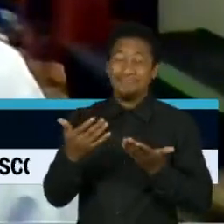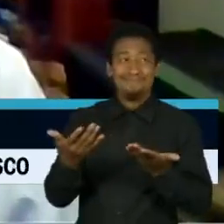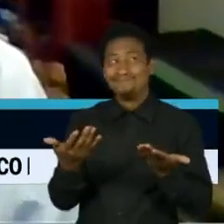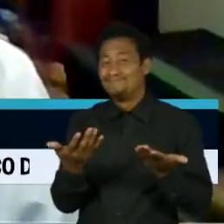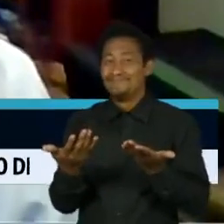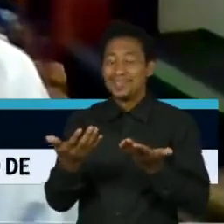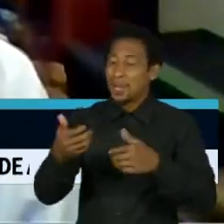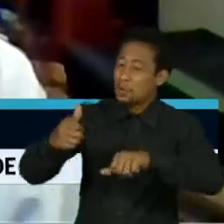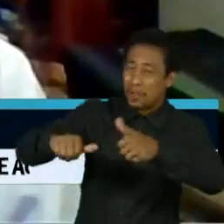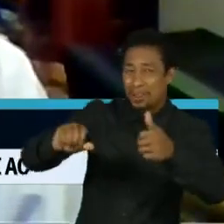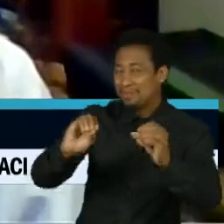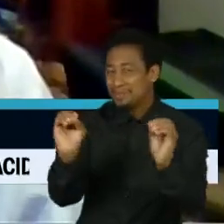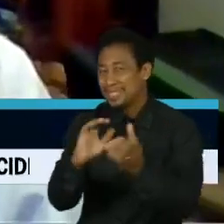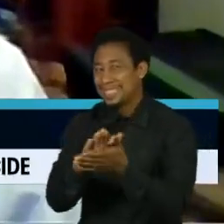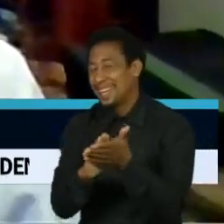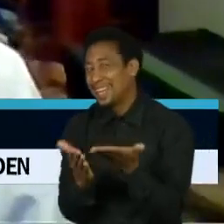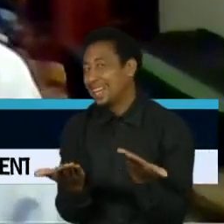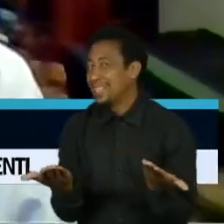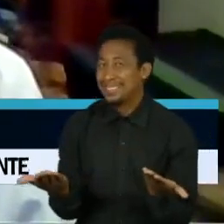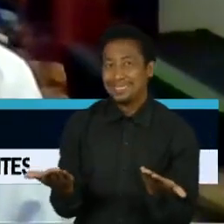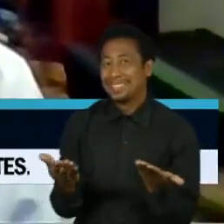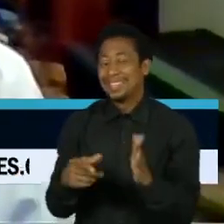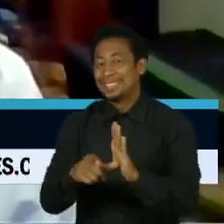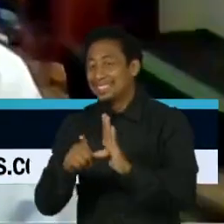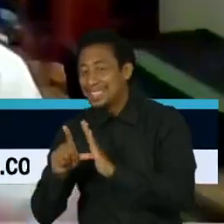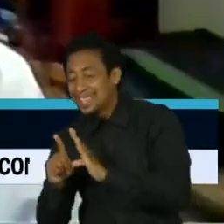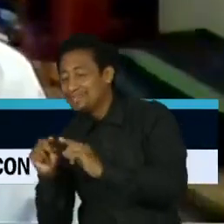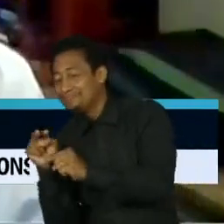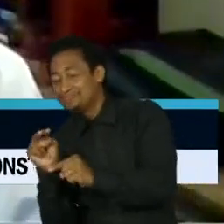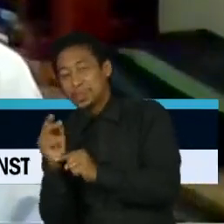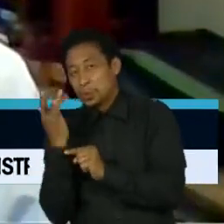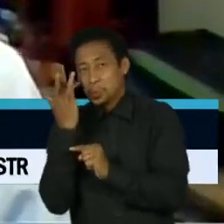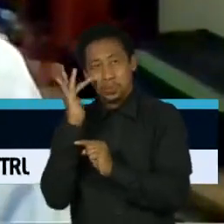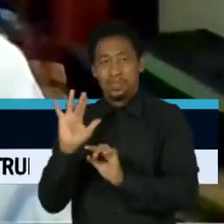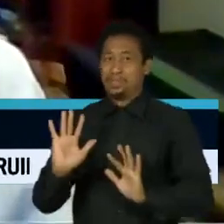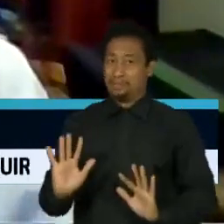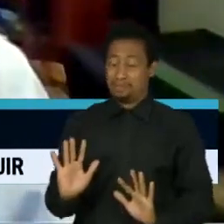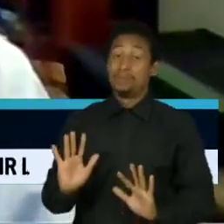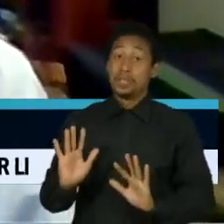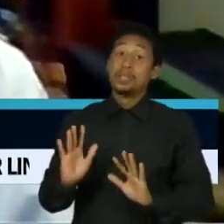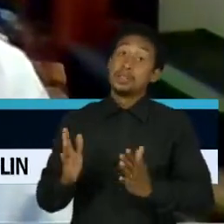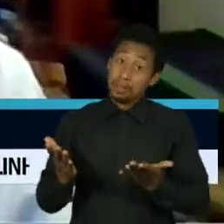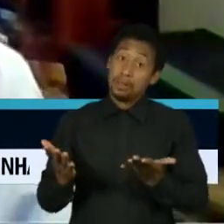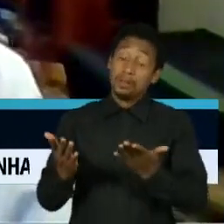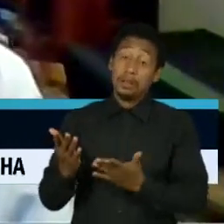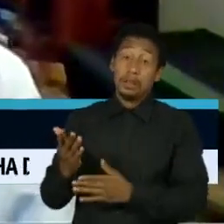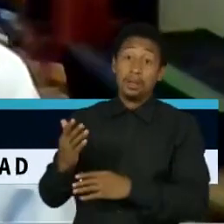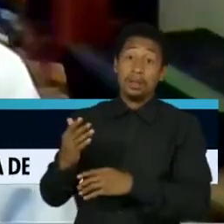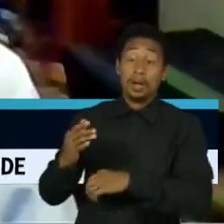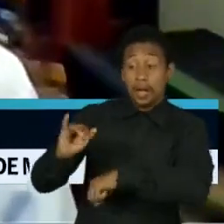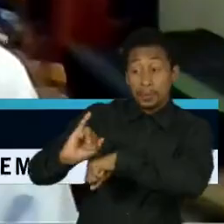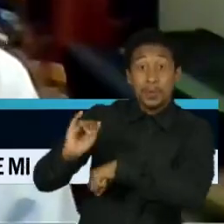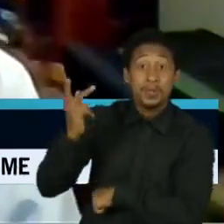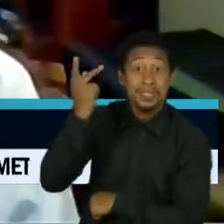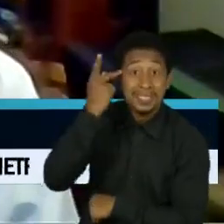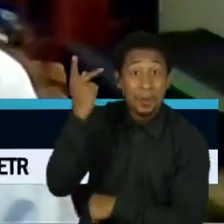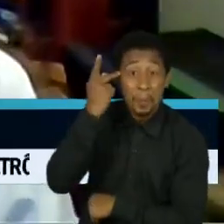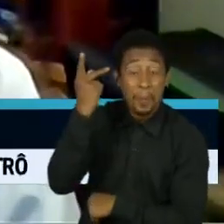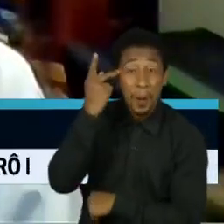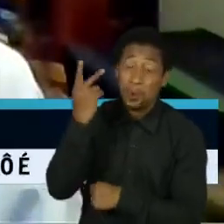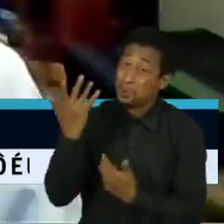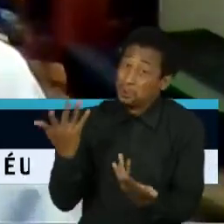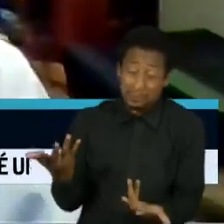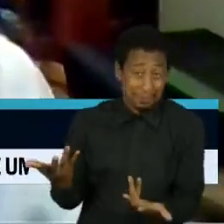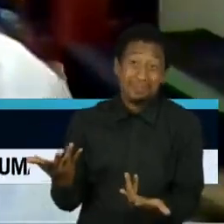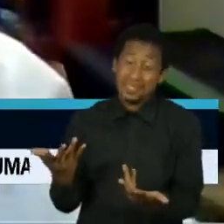detalhes. Deve ter sido feita uma análise de risco mínimo. Em São Paulo, principalmente, você tem muita interferência de uma tubulação com a